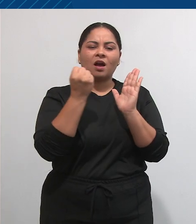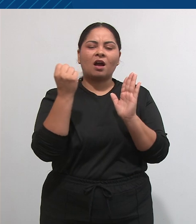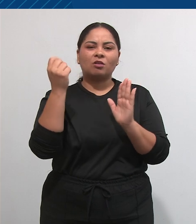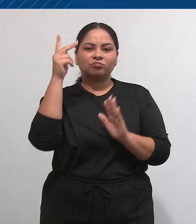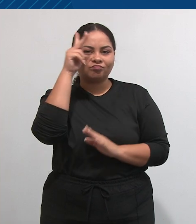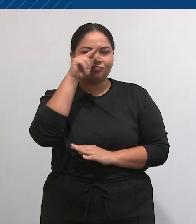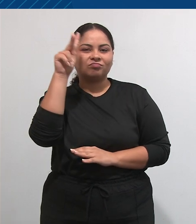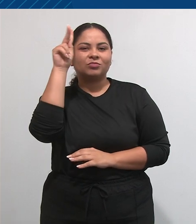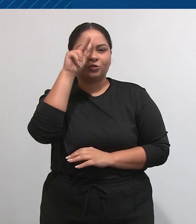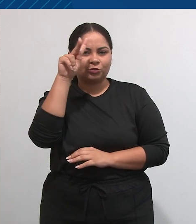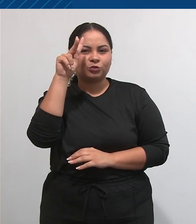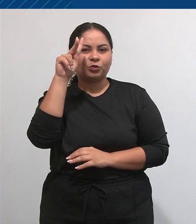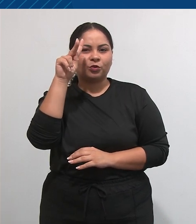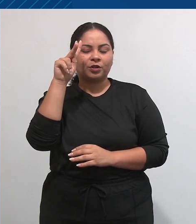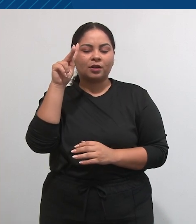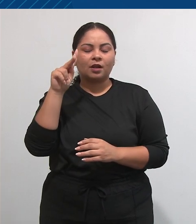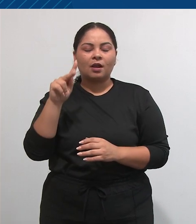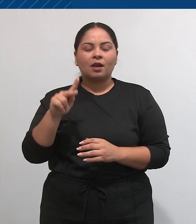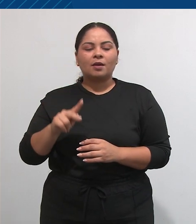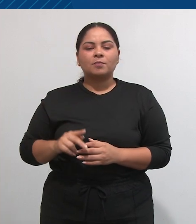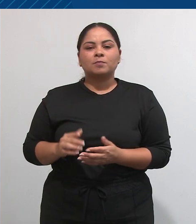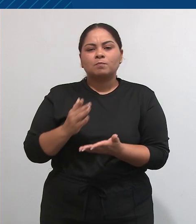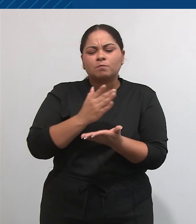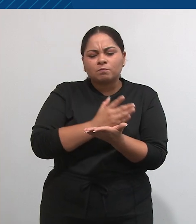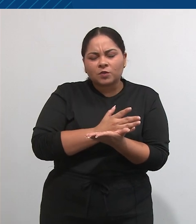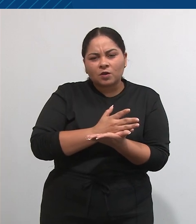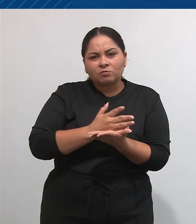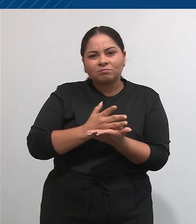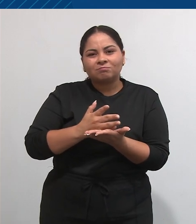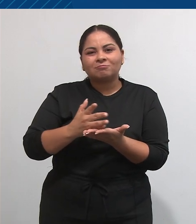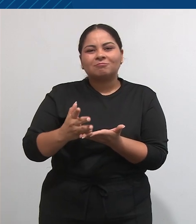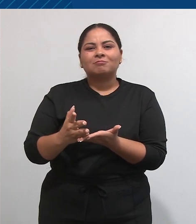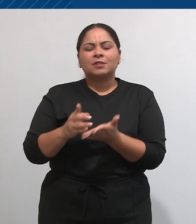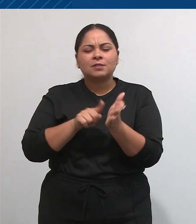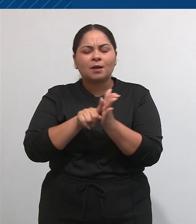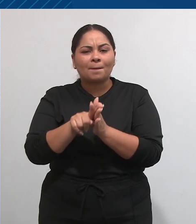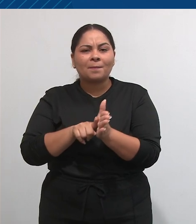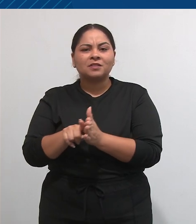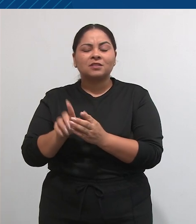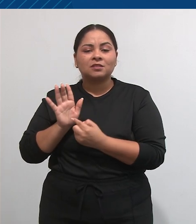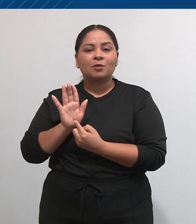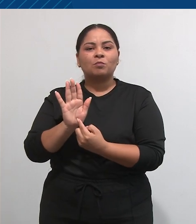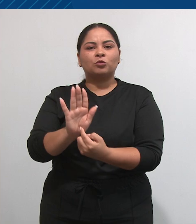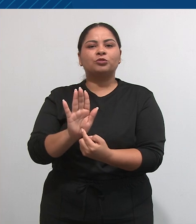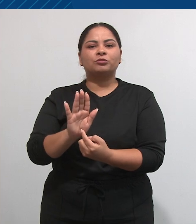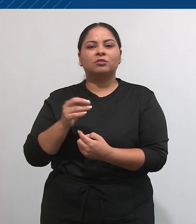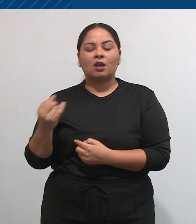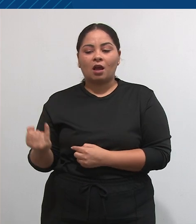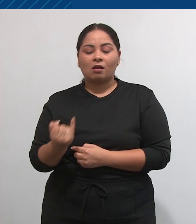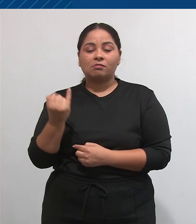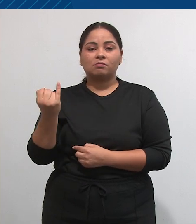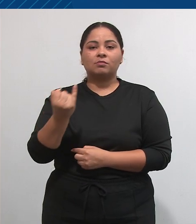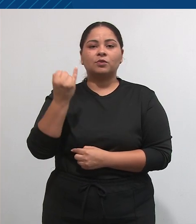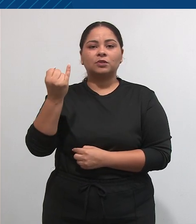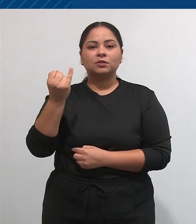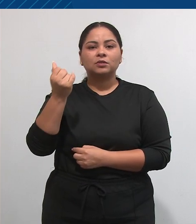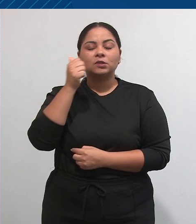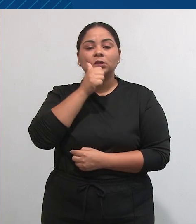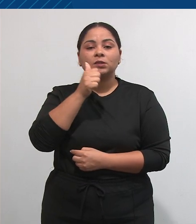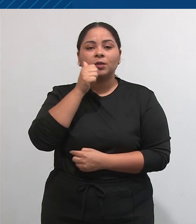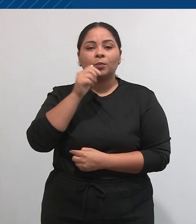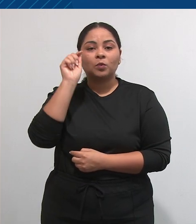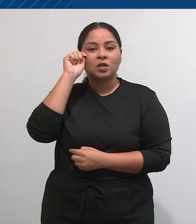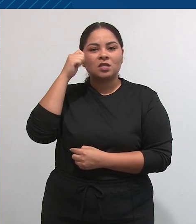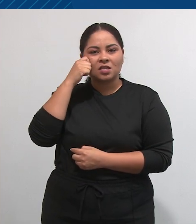que você utilizou para poder trazer essa importância da mulher na educação, da